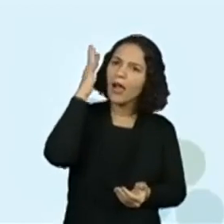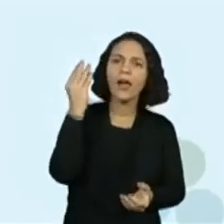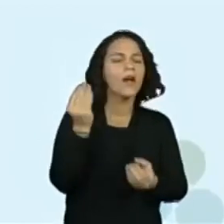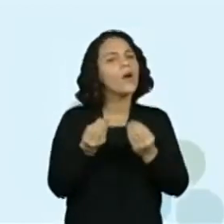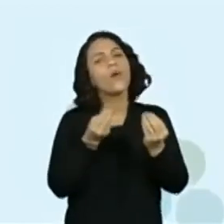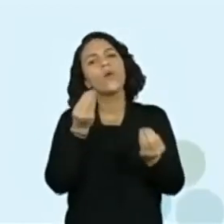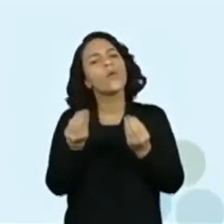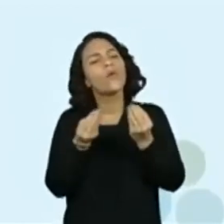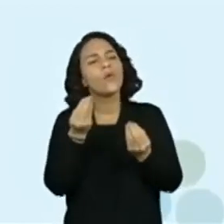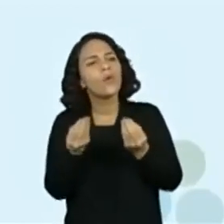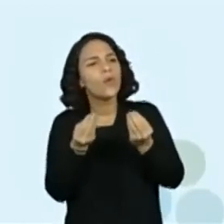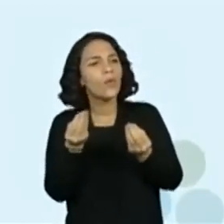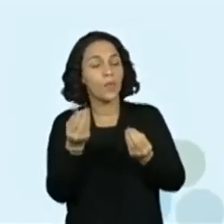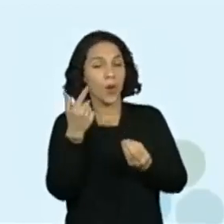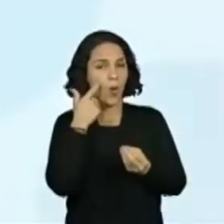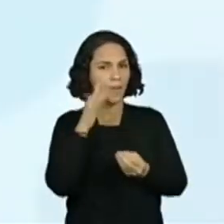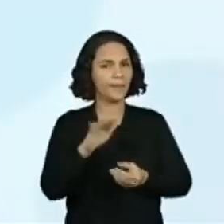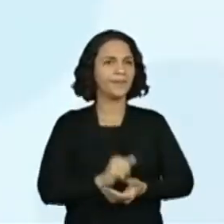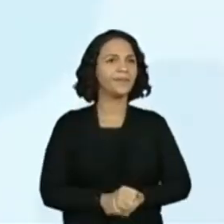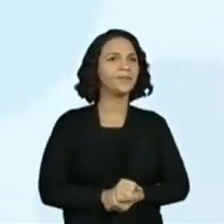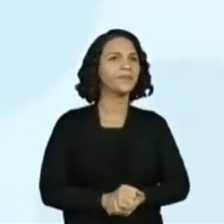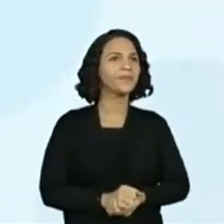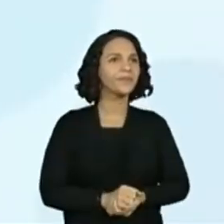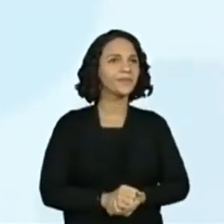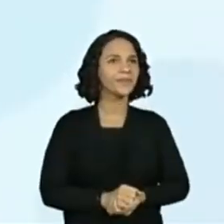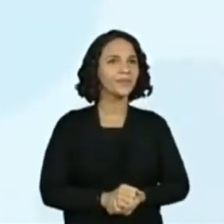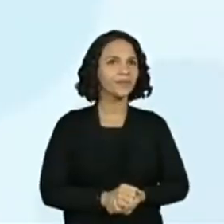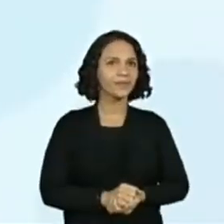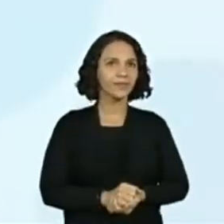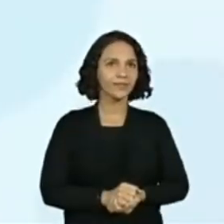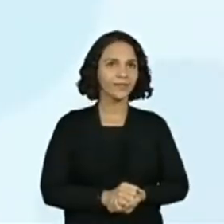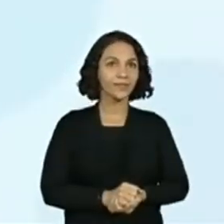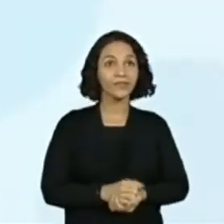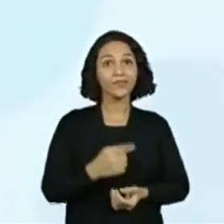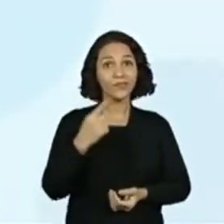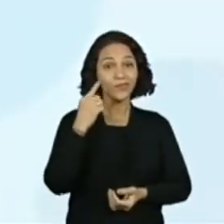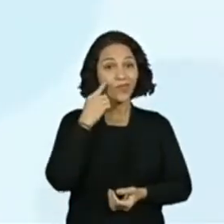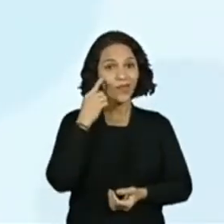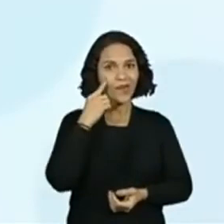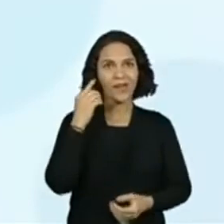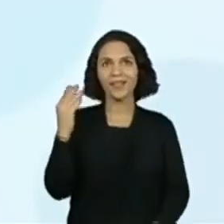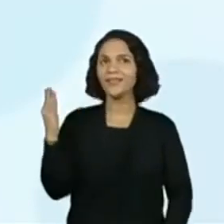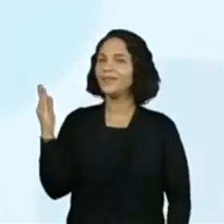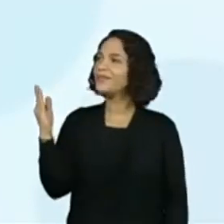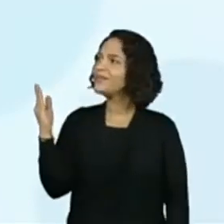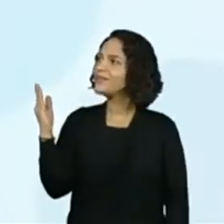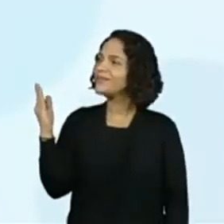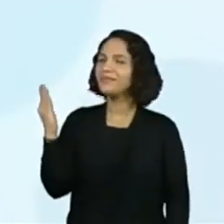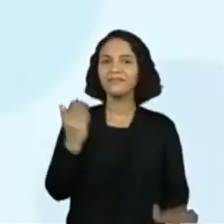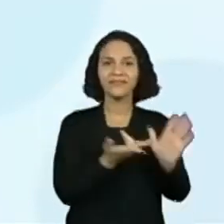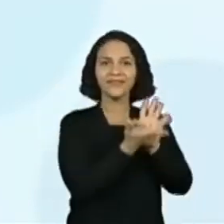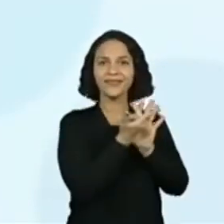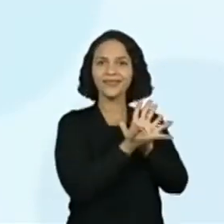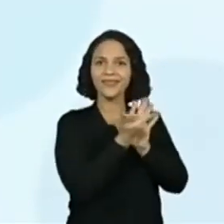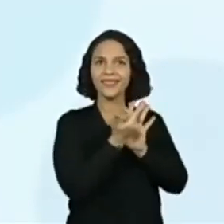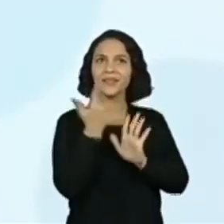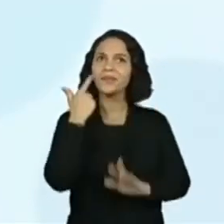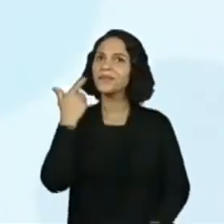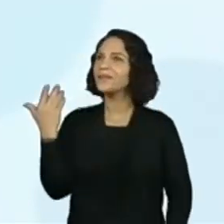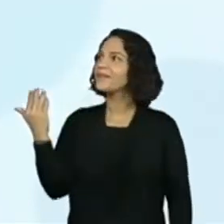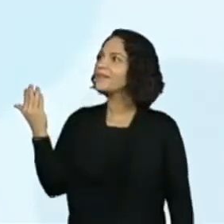situação. Observem na tela a seguinte ilustração.